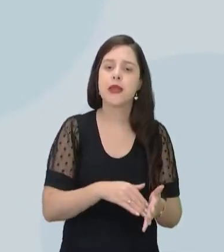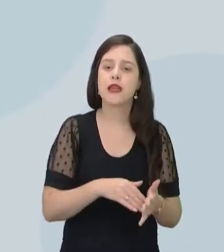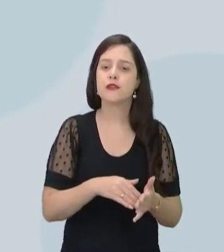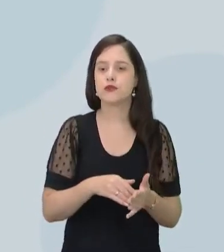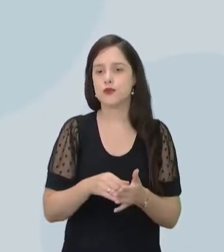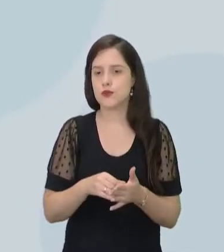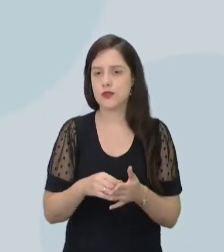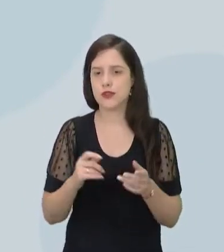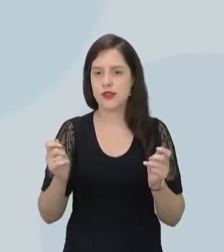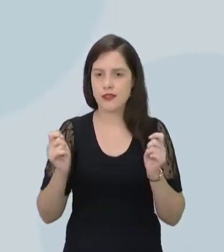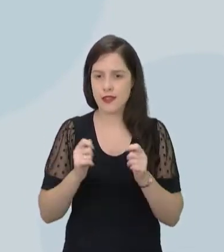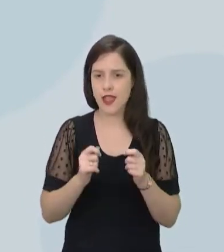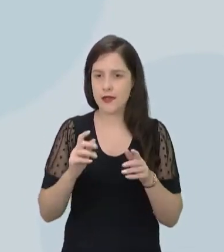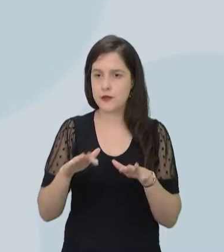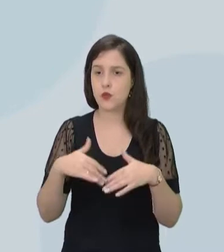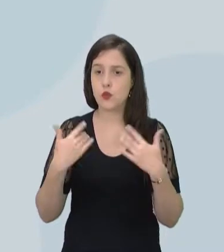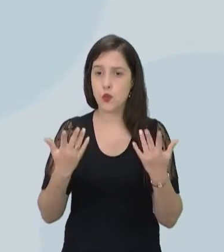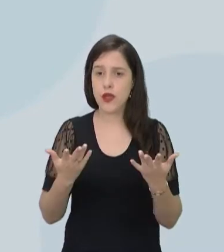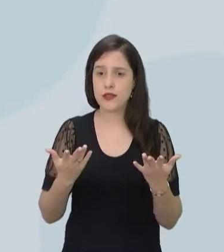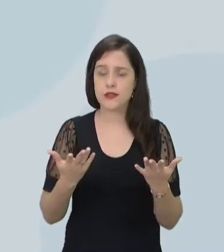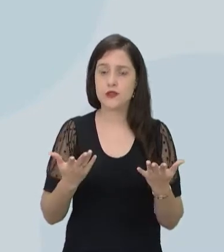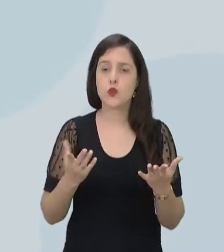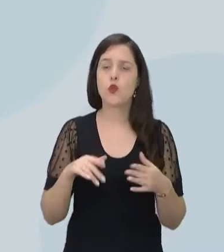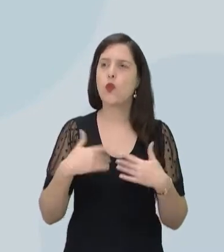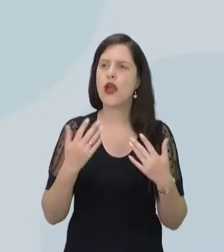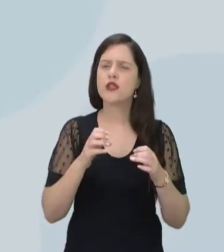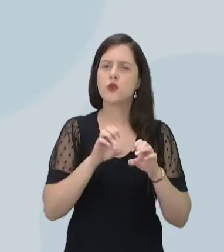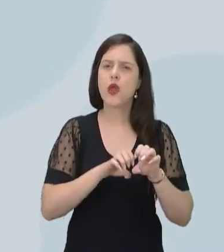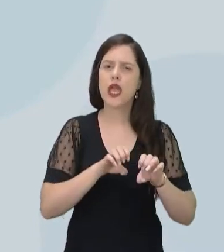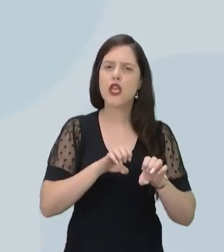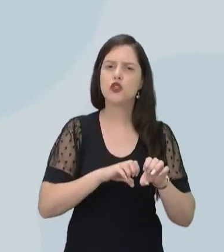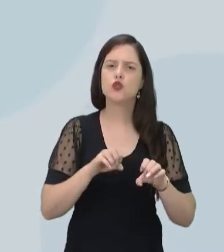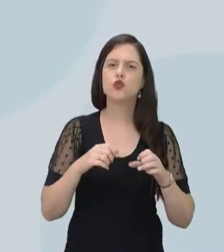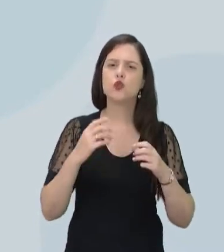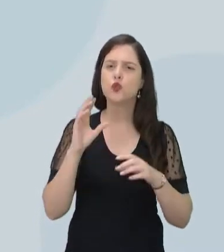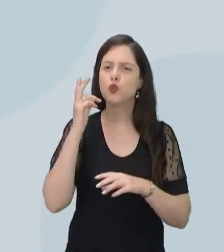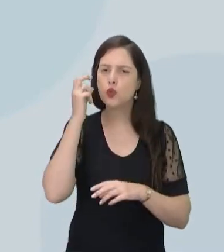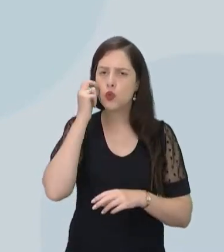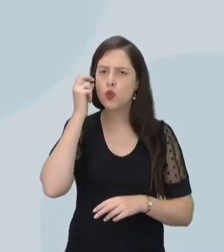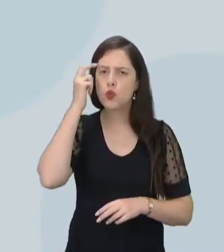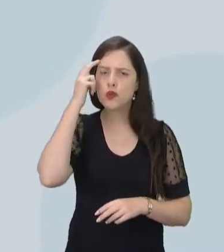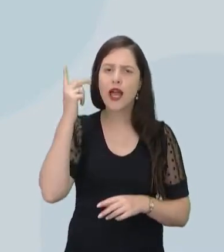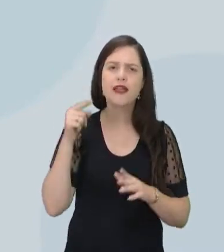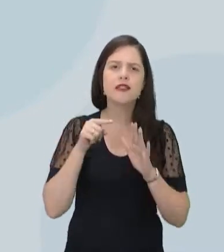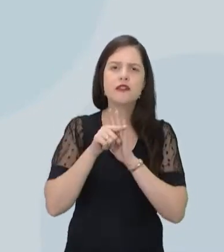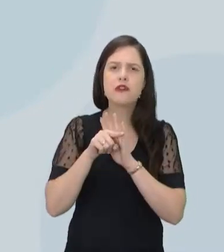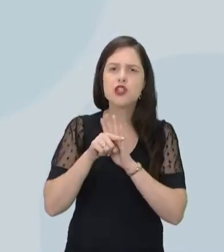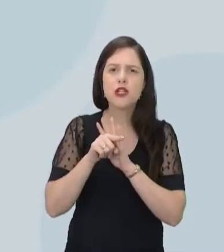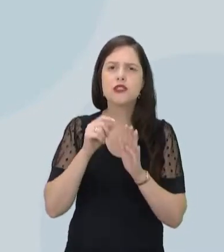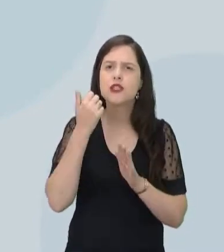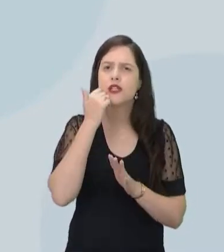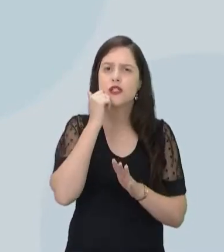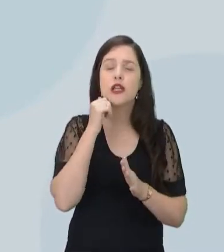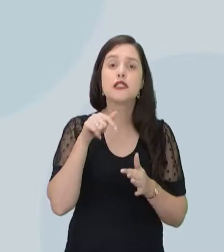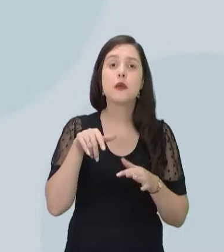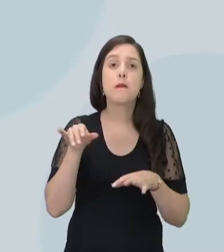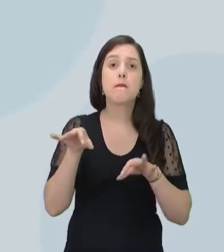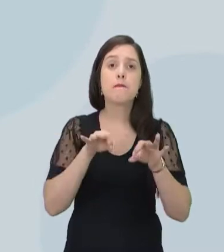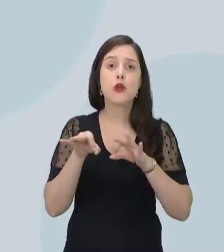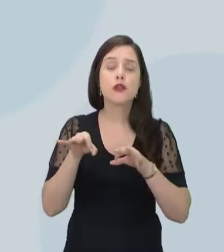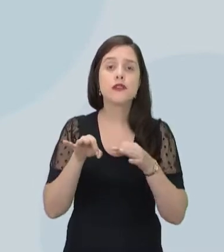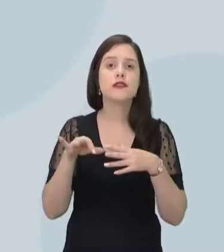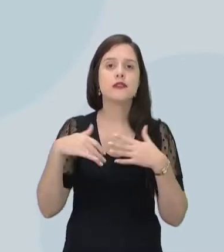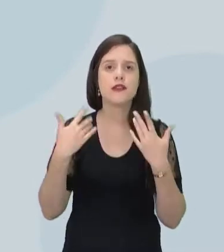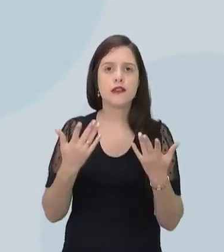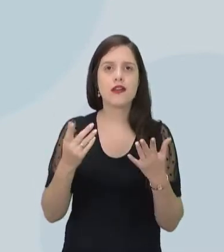quais são os eixos estruturais de tudo. É a investigação científica, os processos criativos, sempre